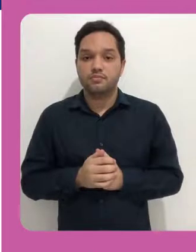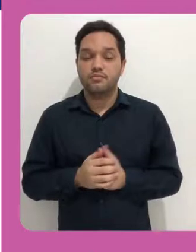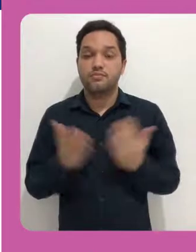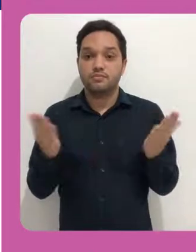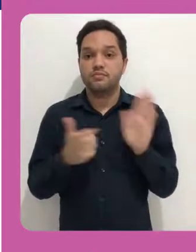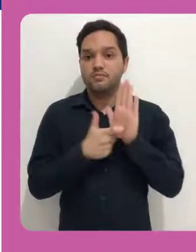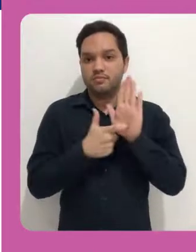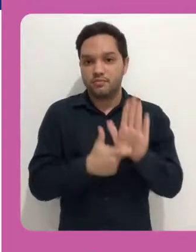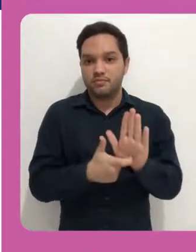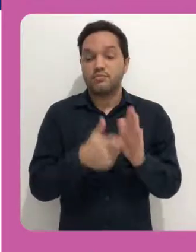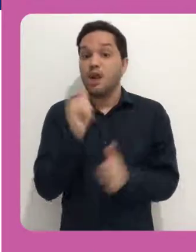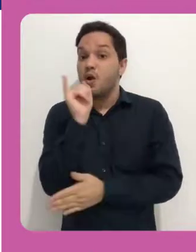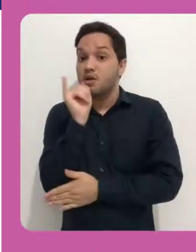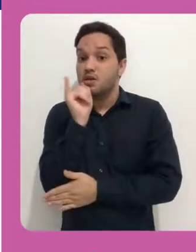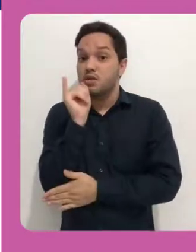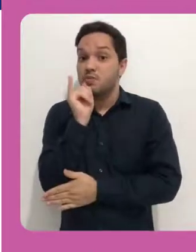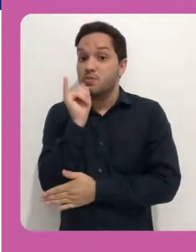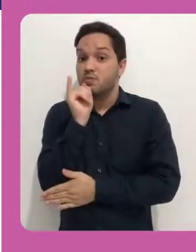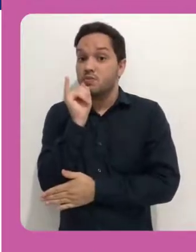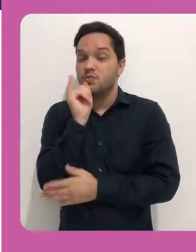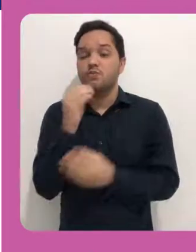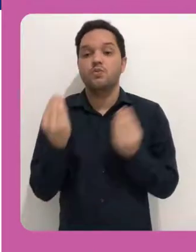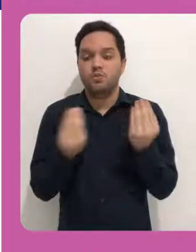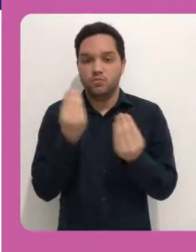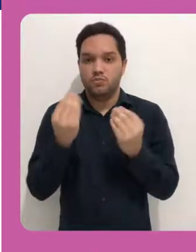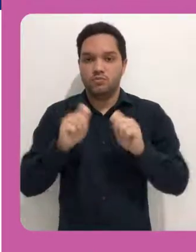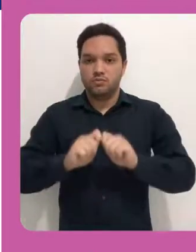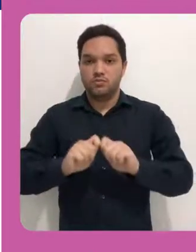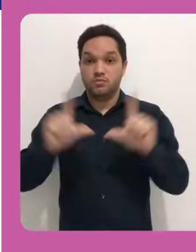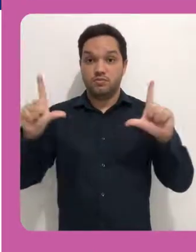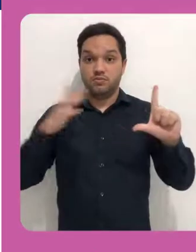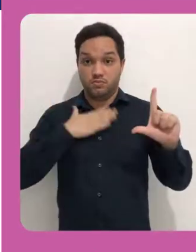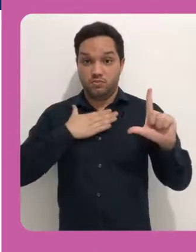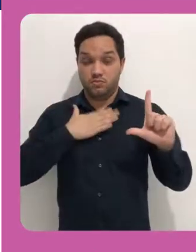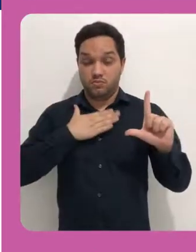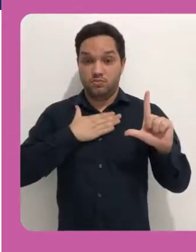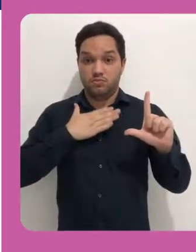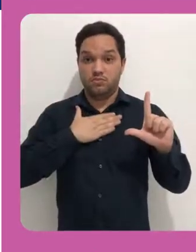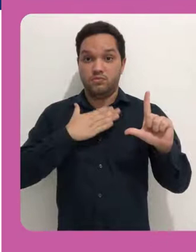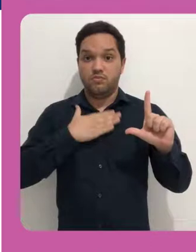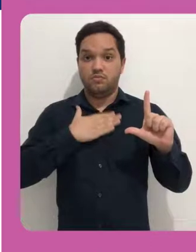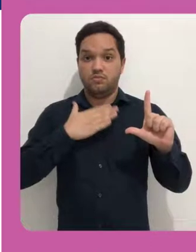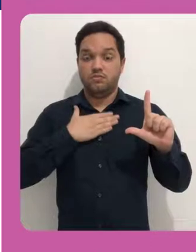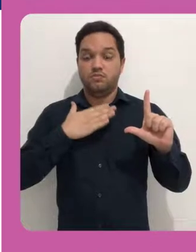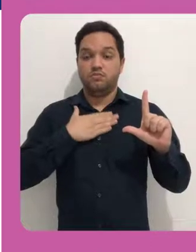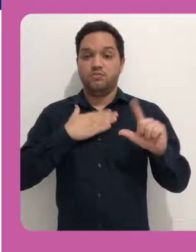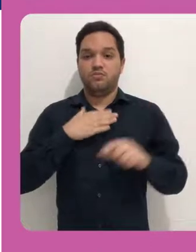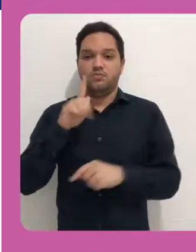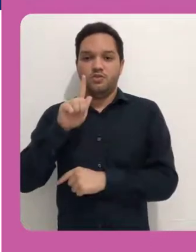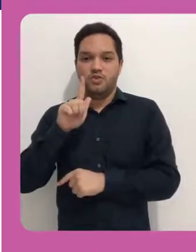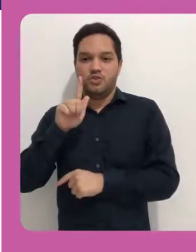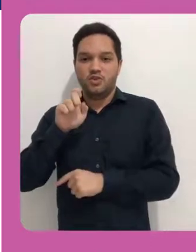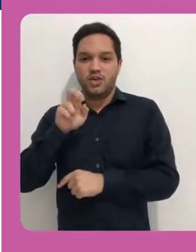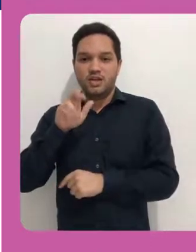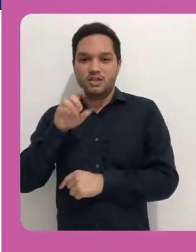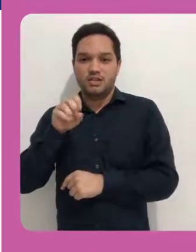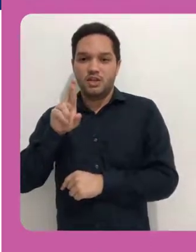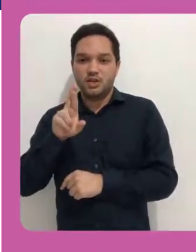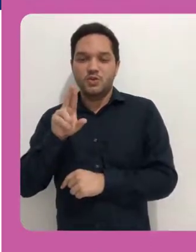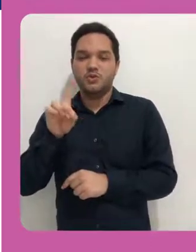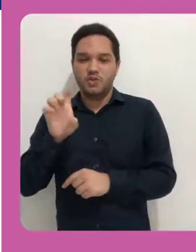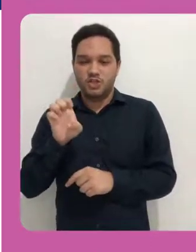de arquivos. Aqui eu tenho essa pasta, ó, reference. Dentro da pasta reference tem aqui quatro arquivos, um